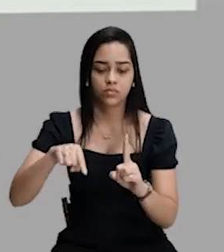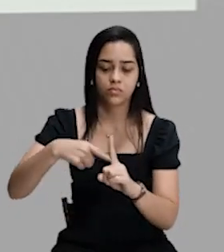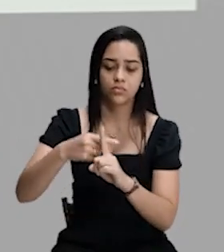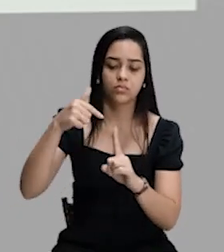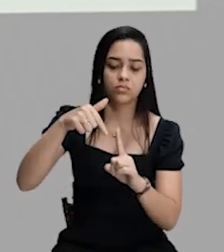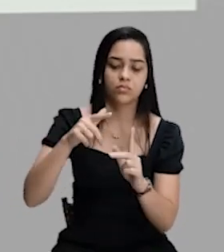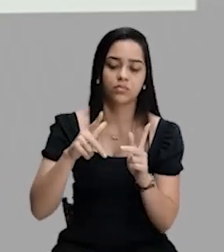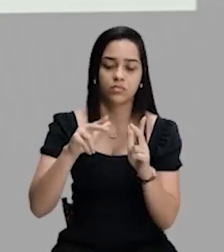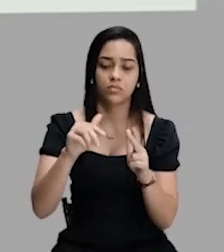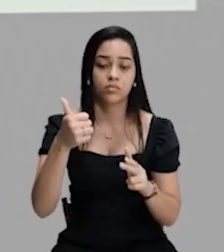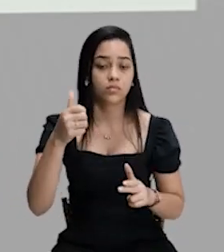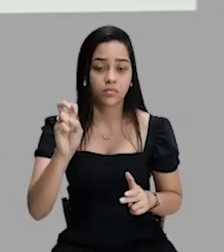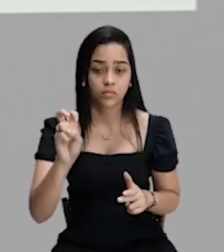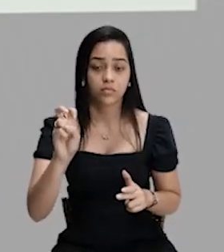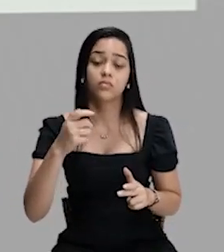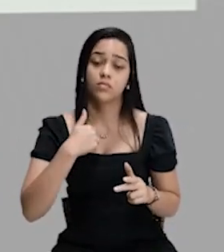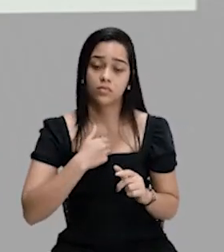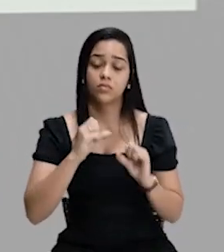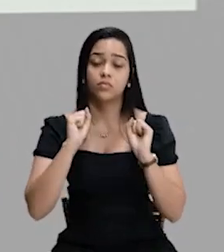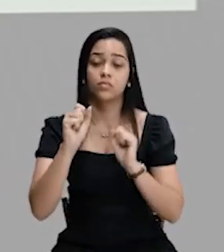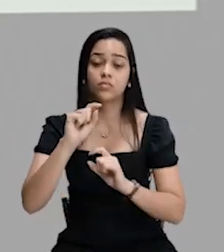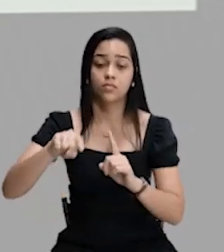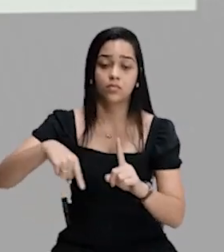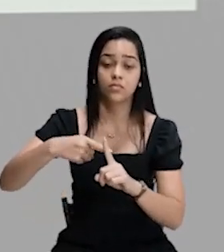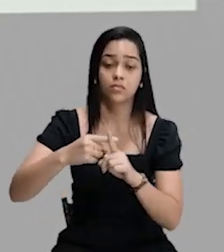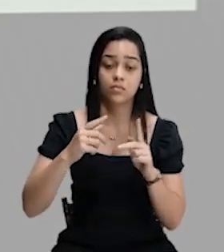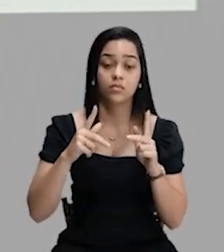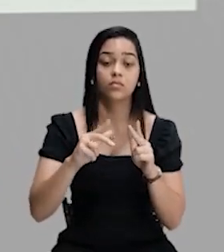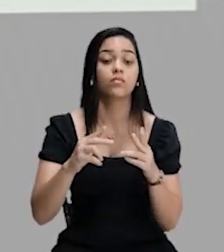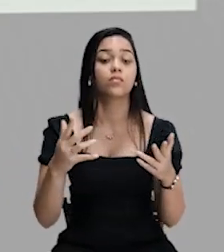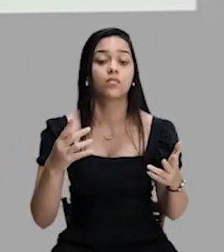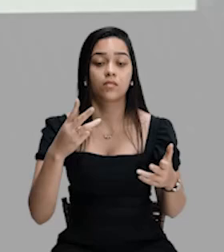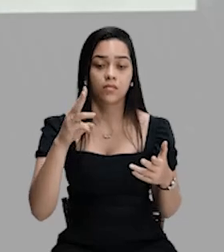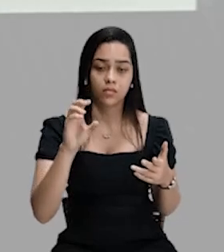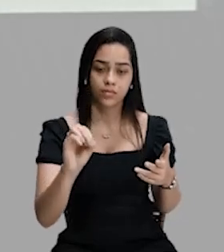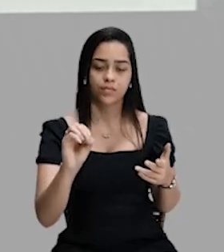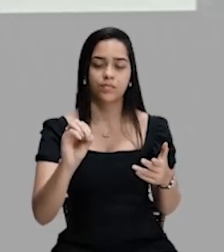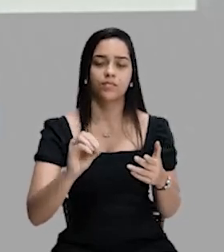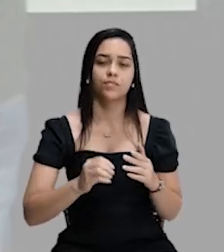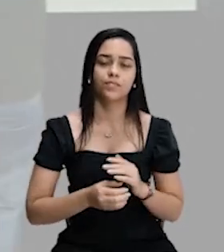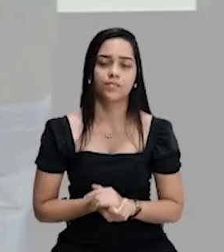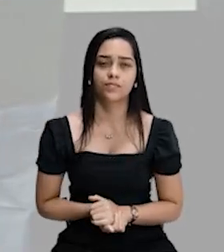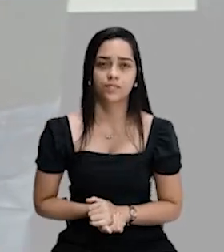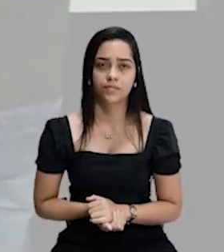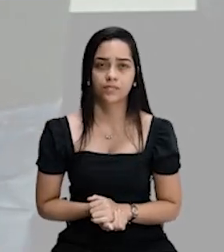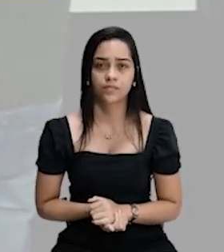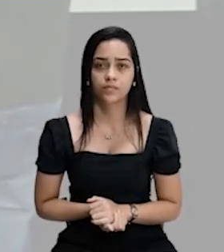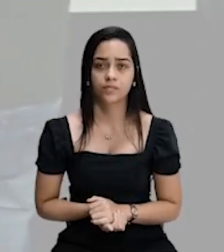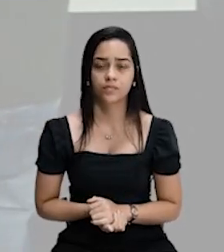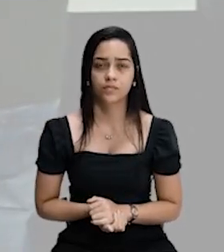vai ser igual a 15 eu posso dizer que essa soma vai ser igual a quem a 30